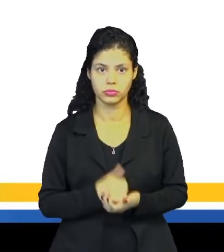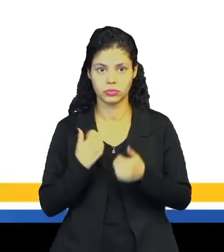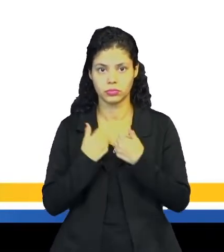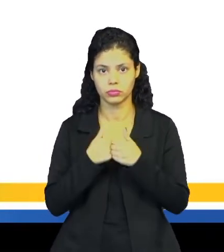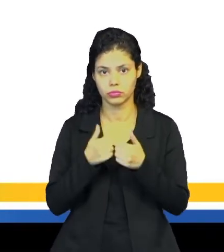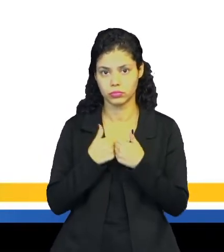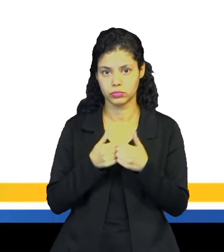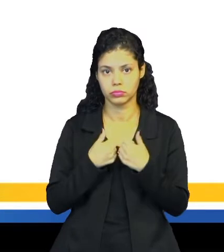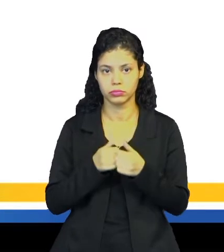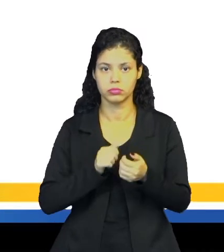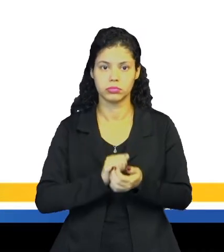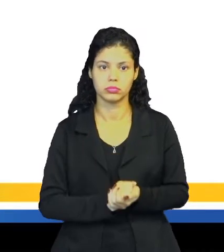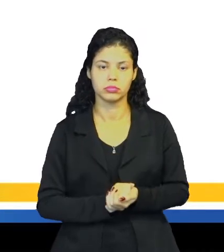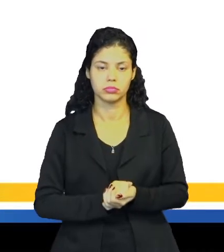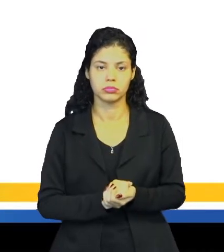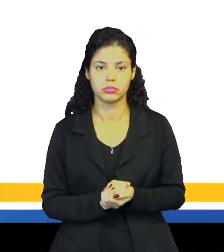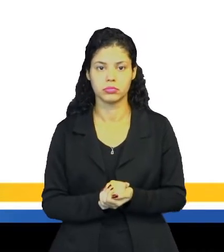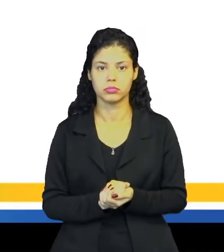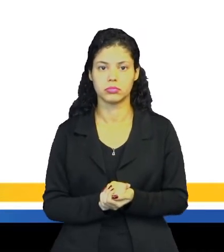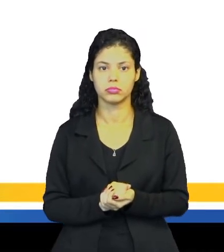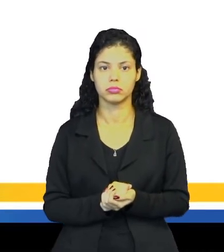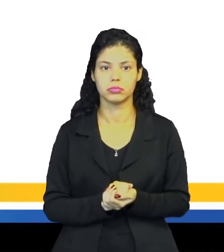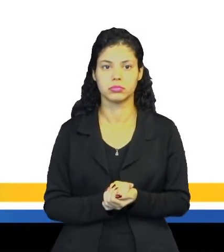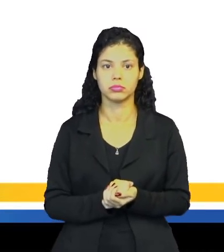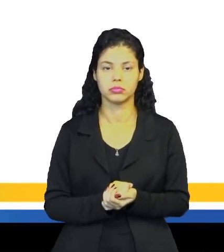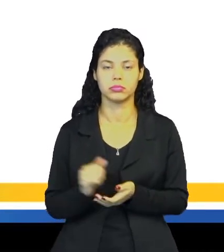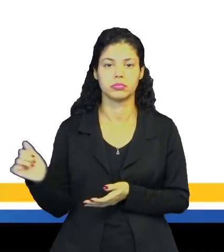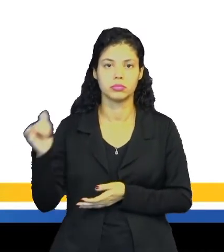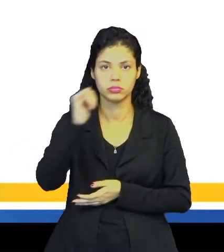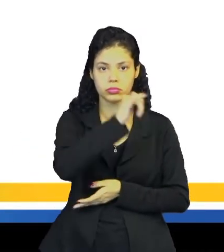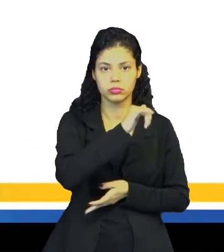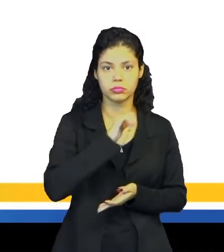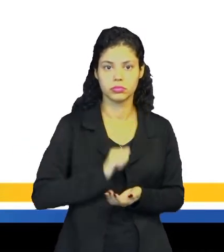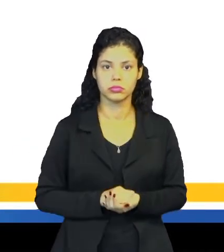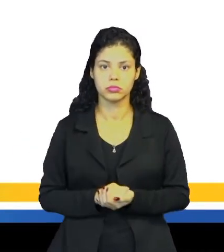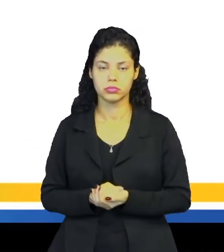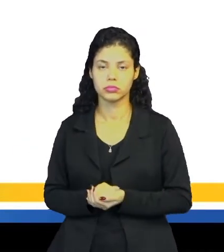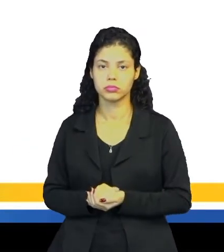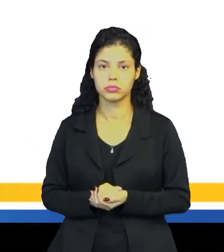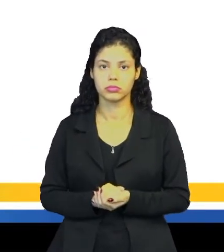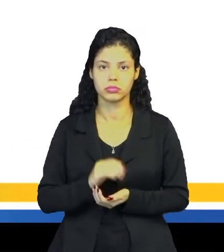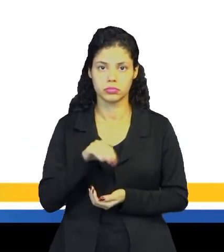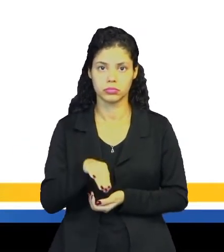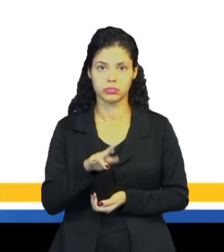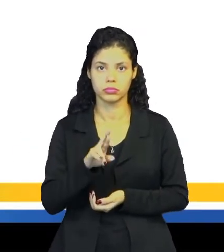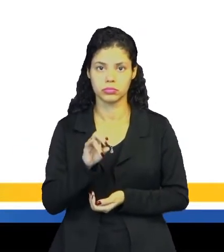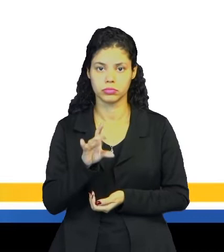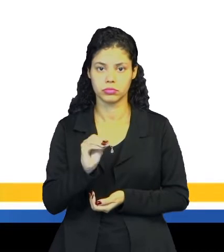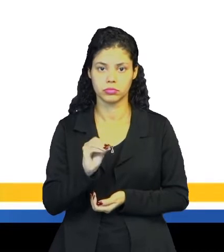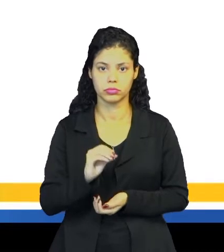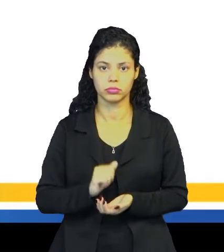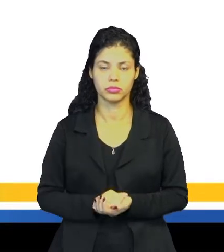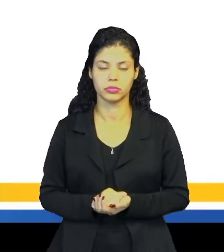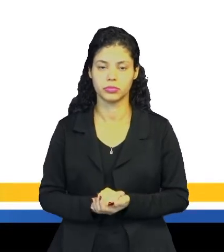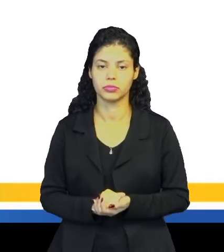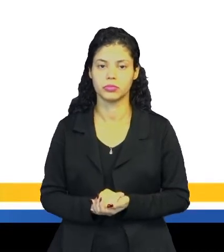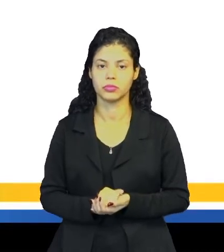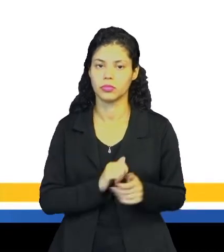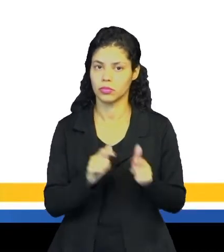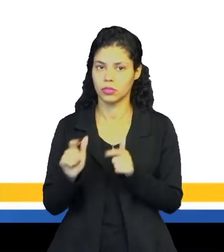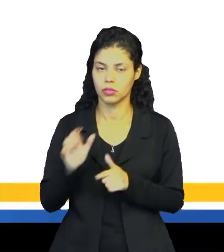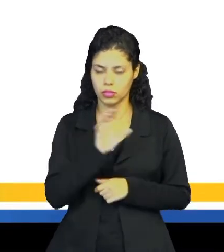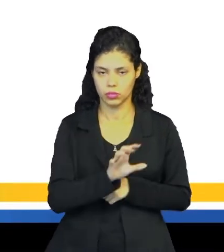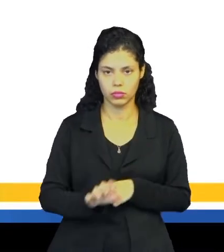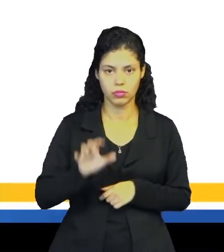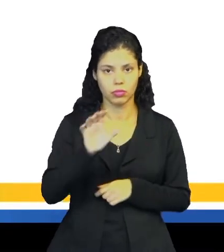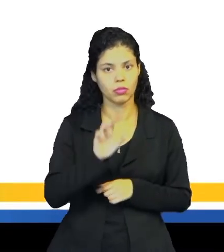bus, no ônibus, on the plane, no avião, e on the subway, que é o metrô, né? Dependendo da região em que